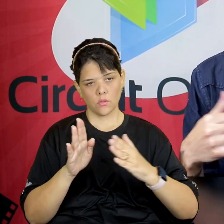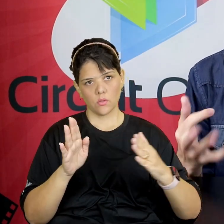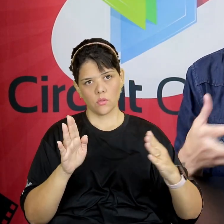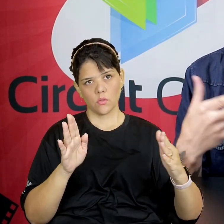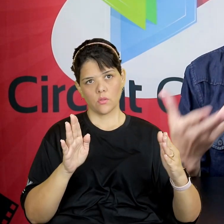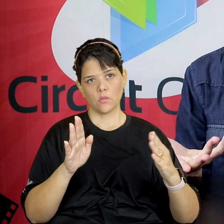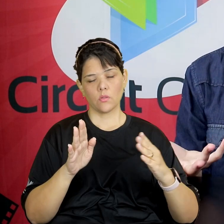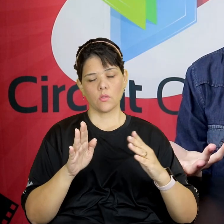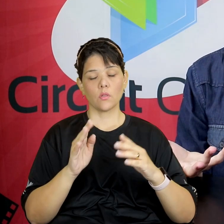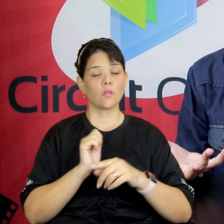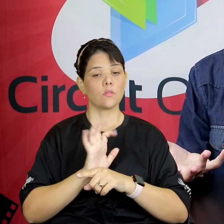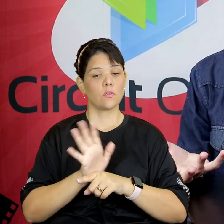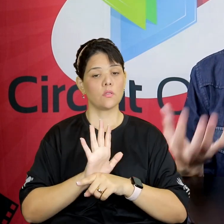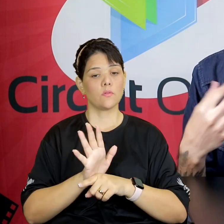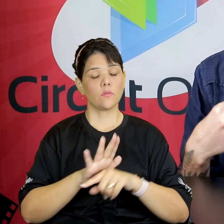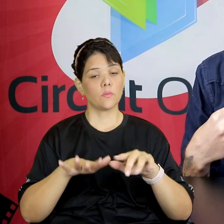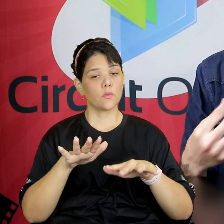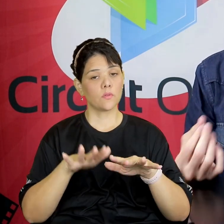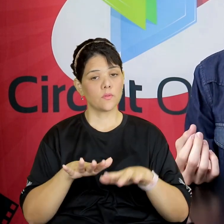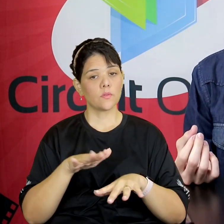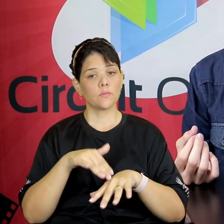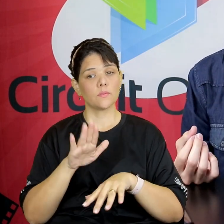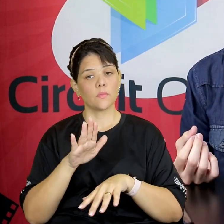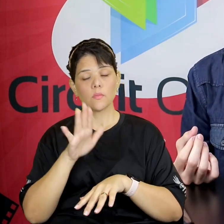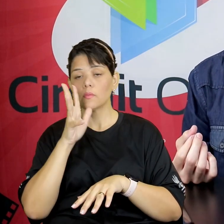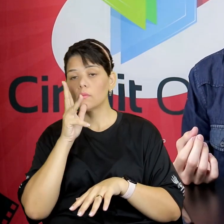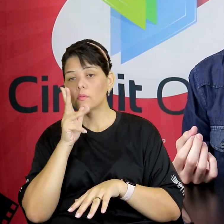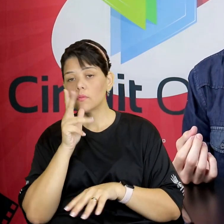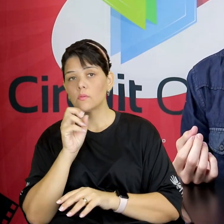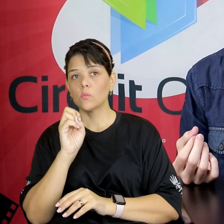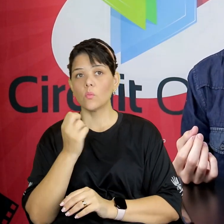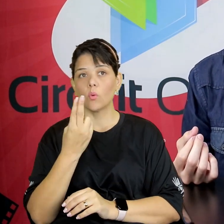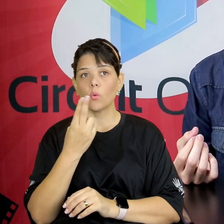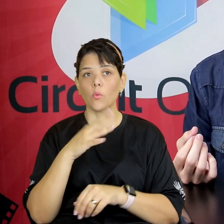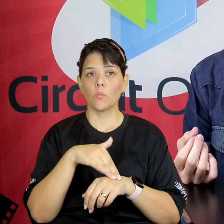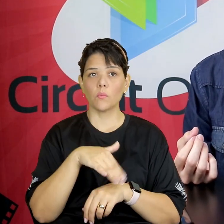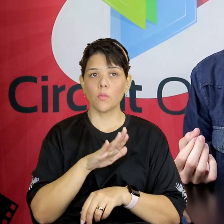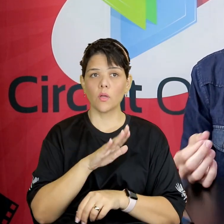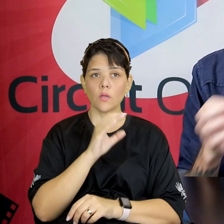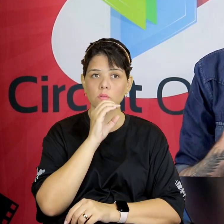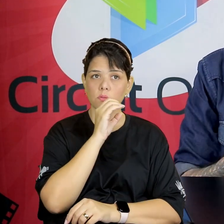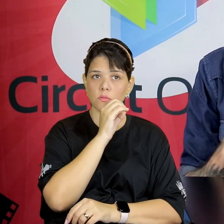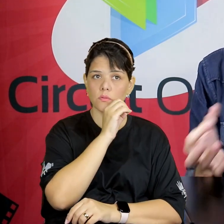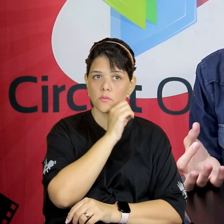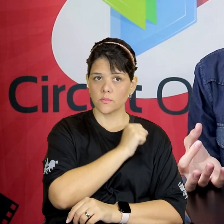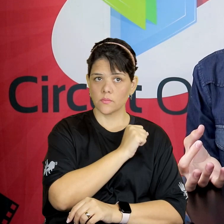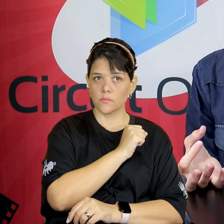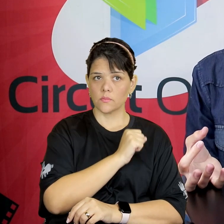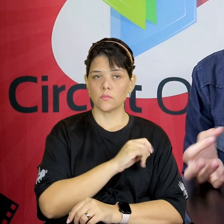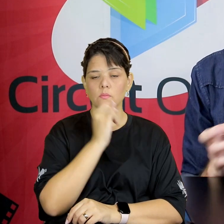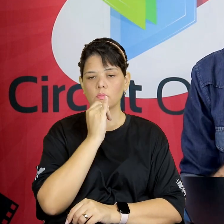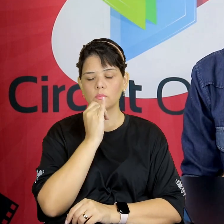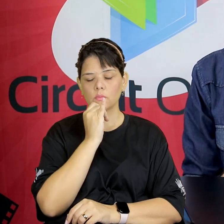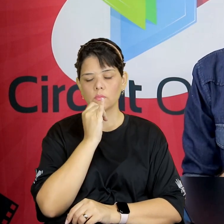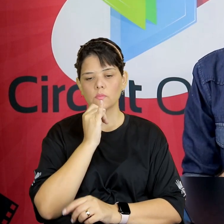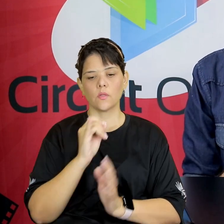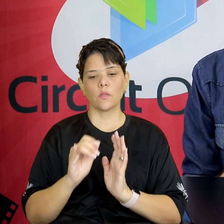ou mais lento, dependendo da sua temática. Por exemplo, eu posso trazer para vocês uma timeline de um filme desse, que é um filme de assalto ao banco.